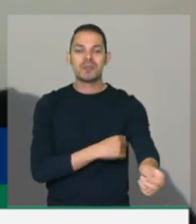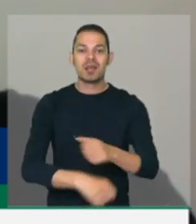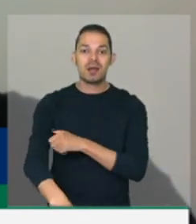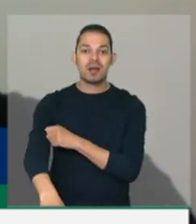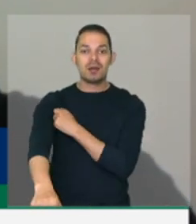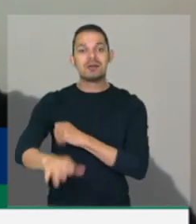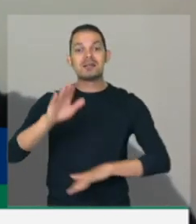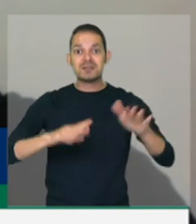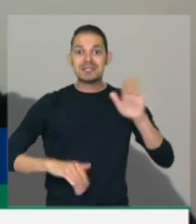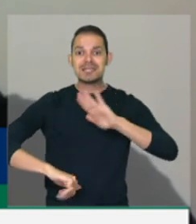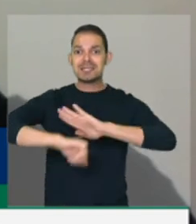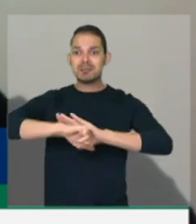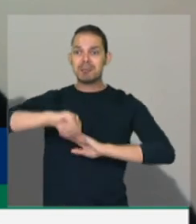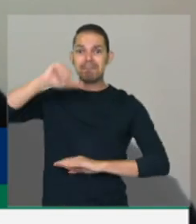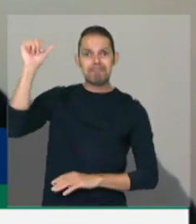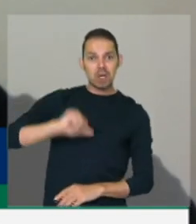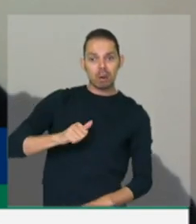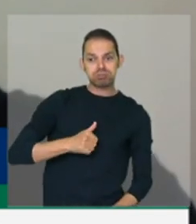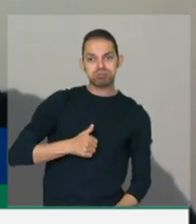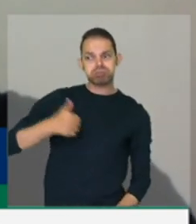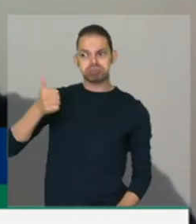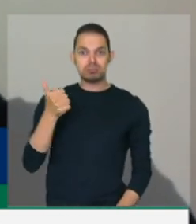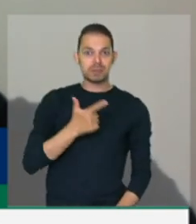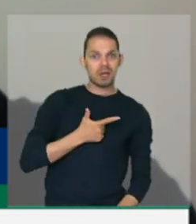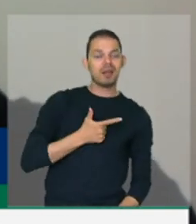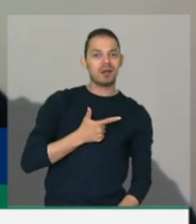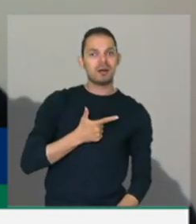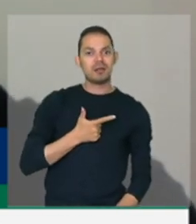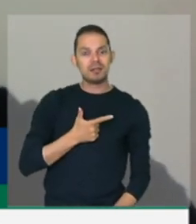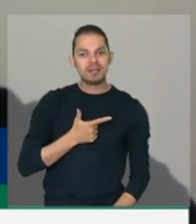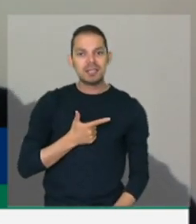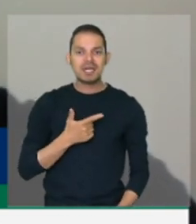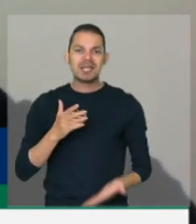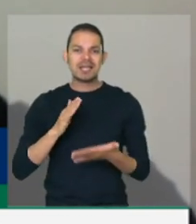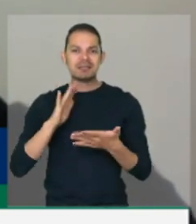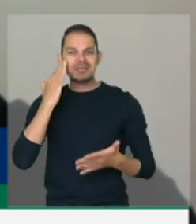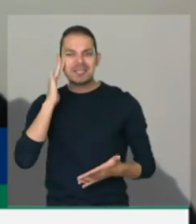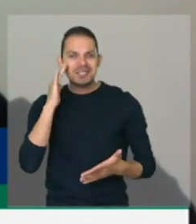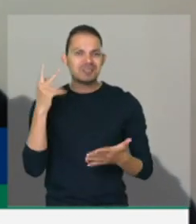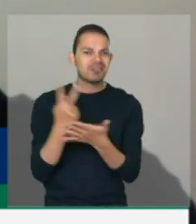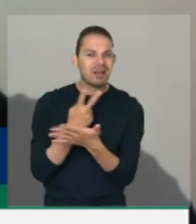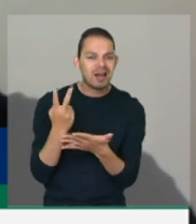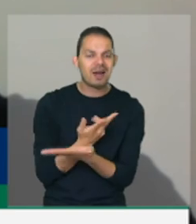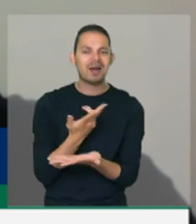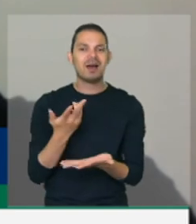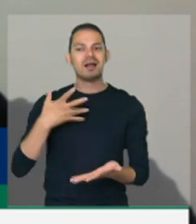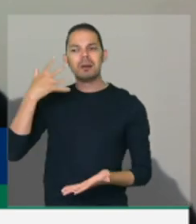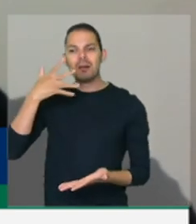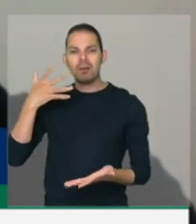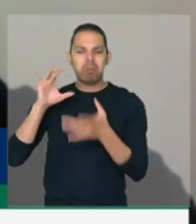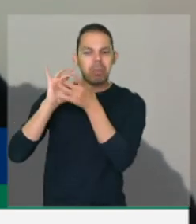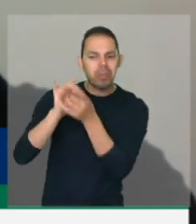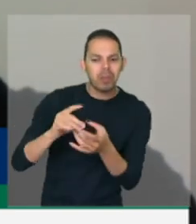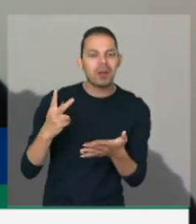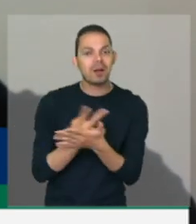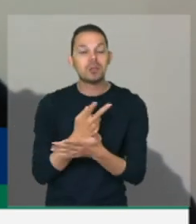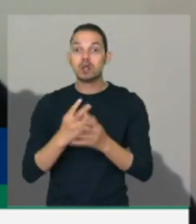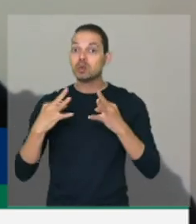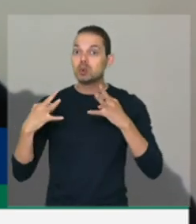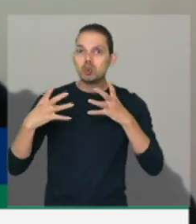se arrependeu e fora perdoado, fora interpretado, fora entendido. Então, tudo o que acontece